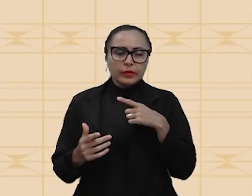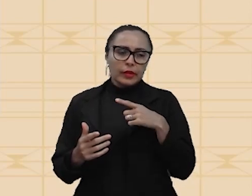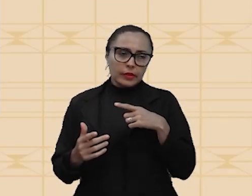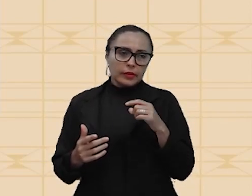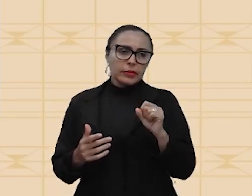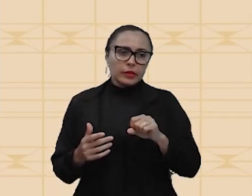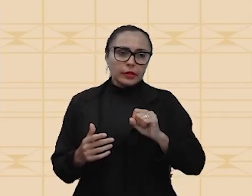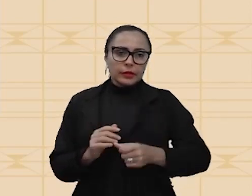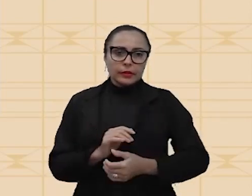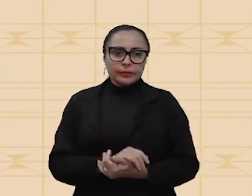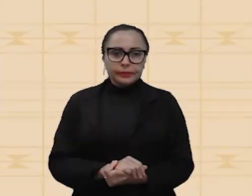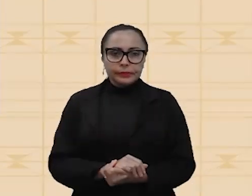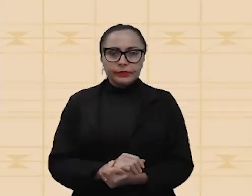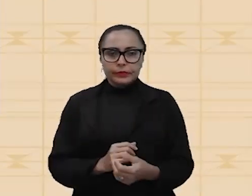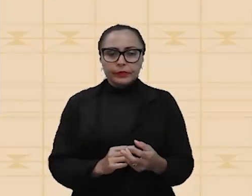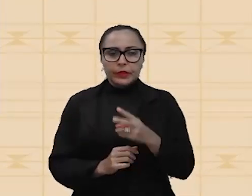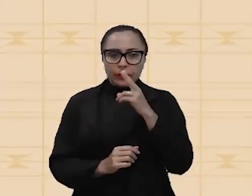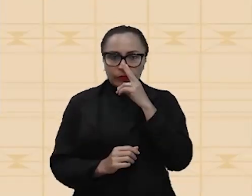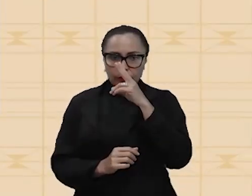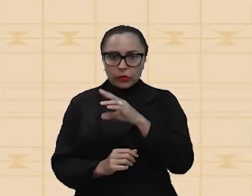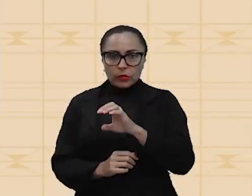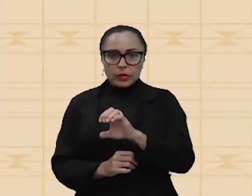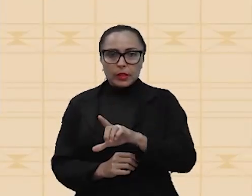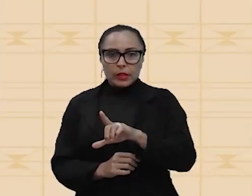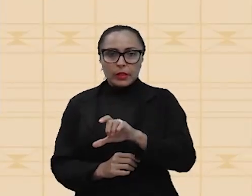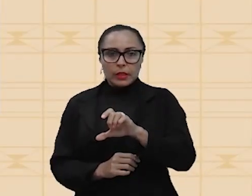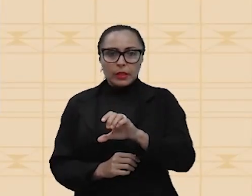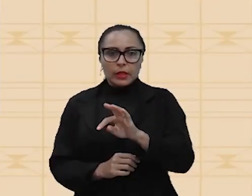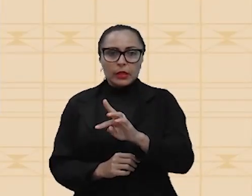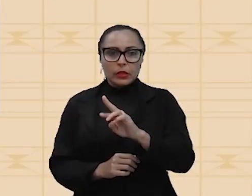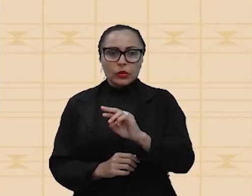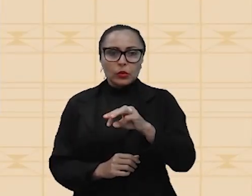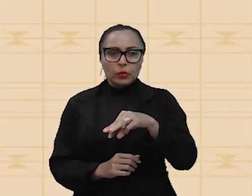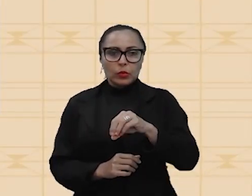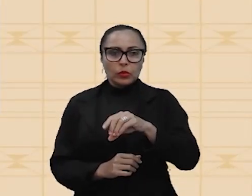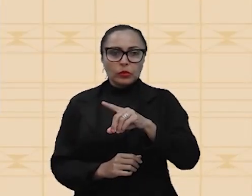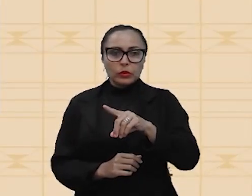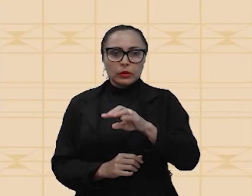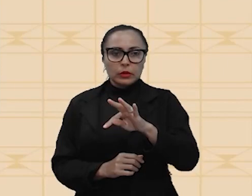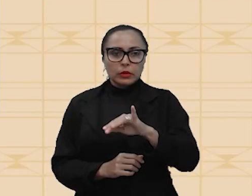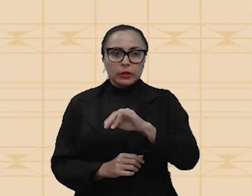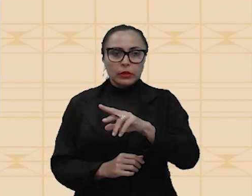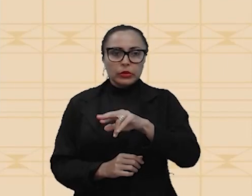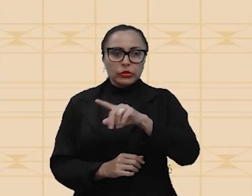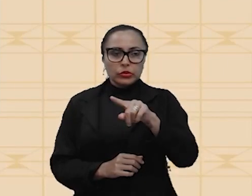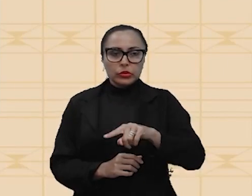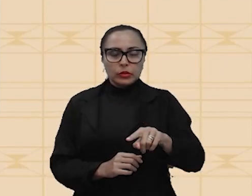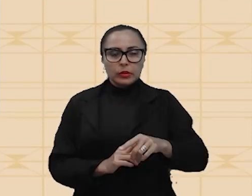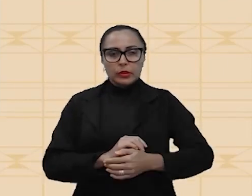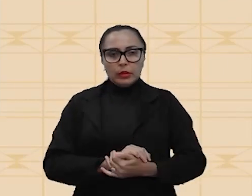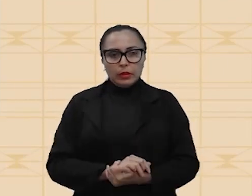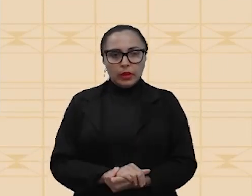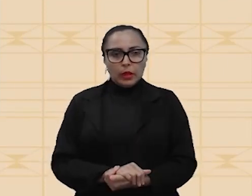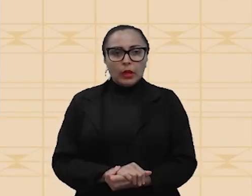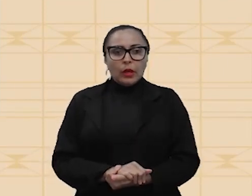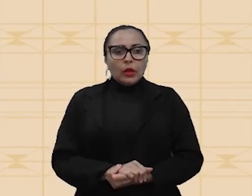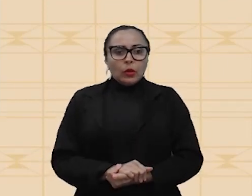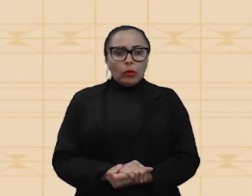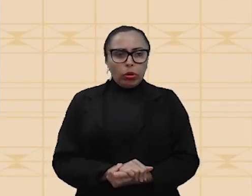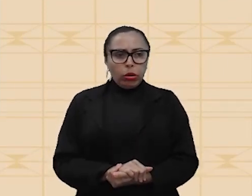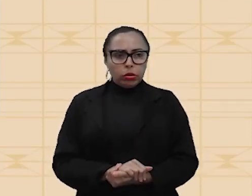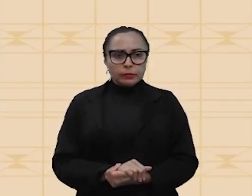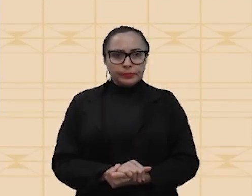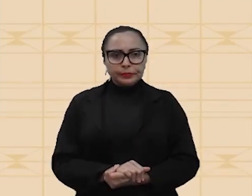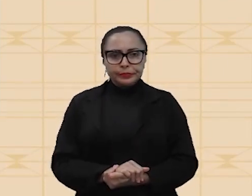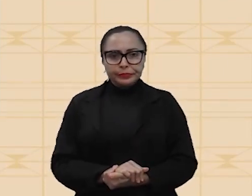força eletromotriz, cuja abreviação é o FEM. Então, quando vocês ouvirem a expressão FEM, força eletromotriz, sendo representado